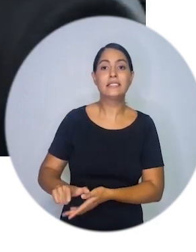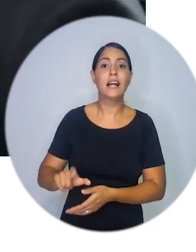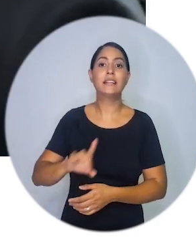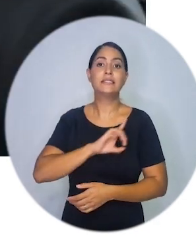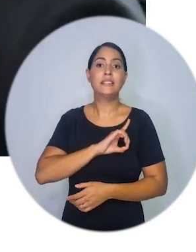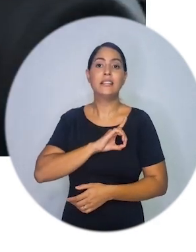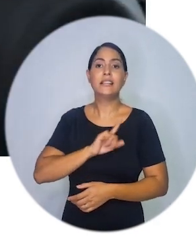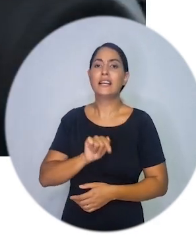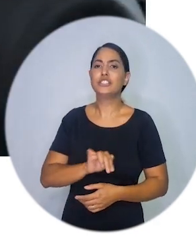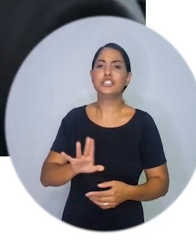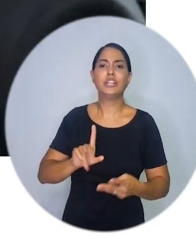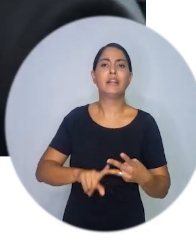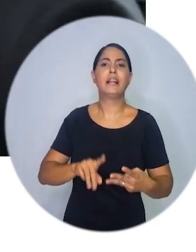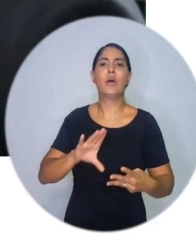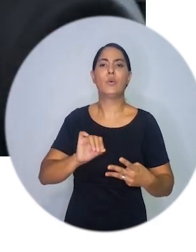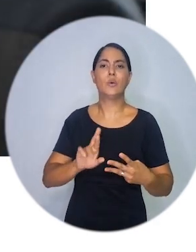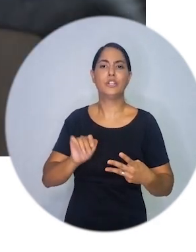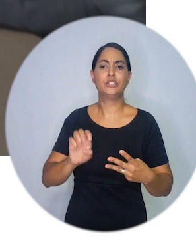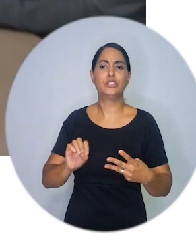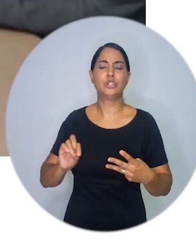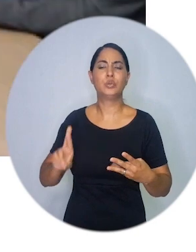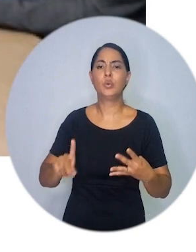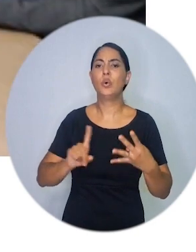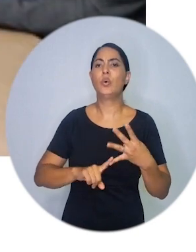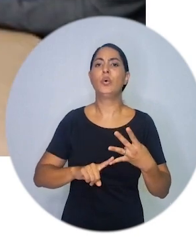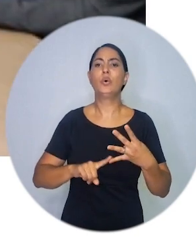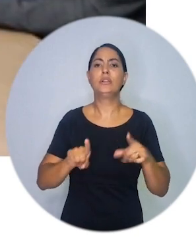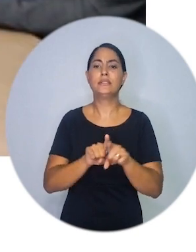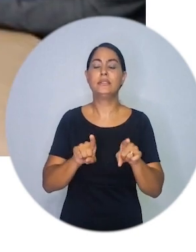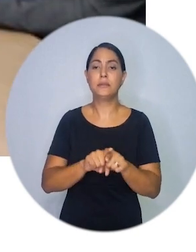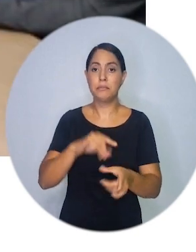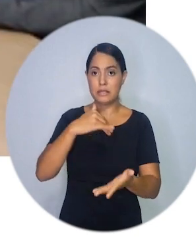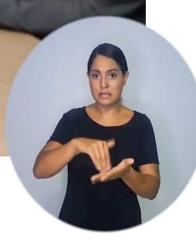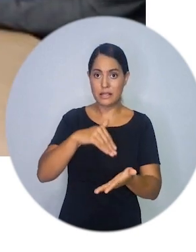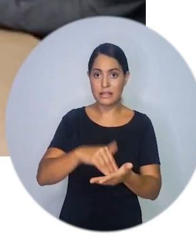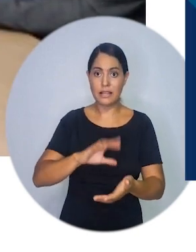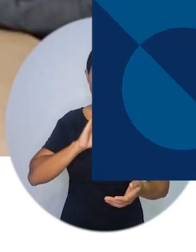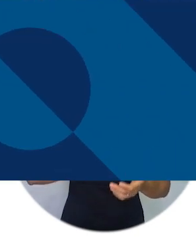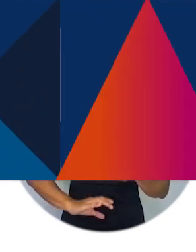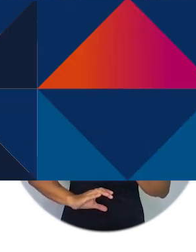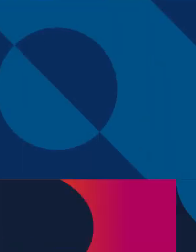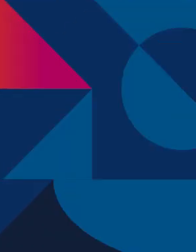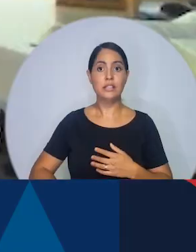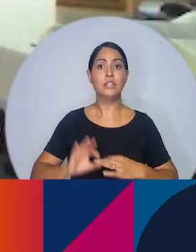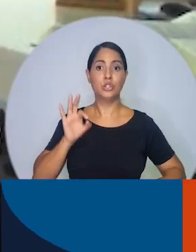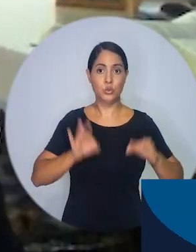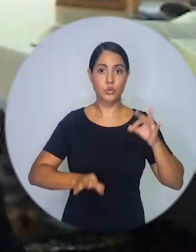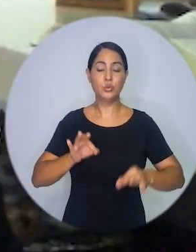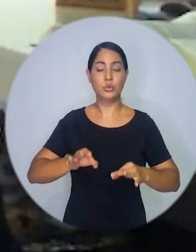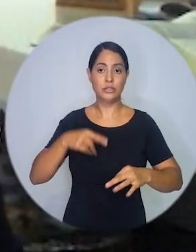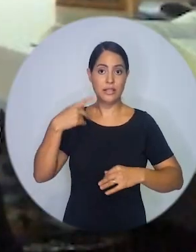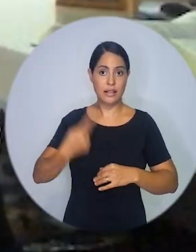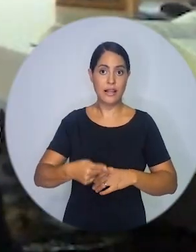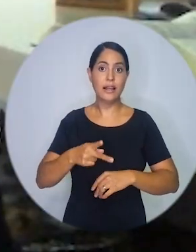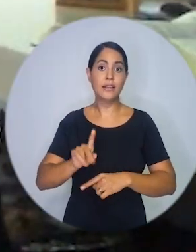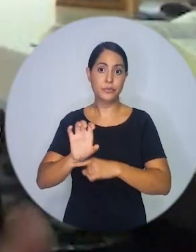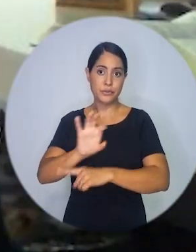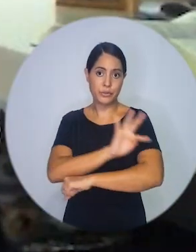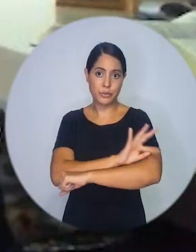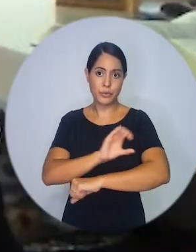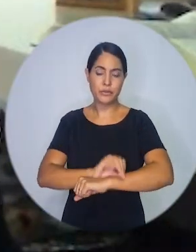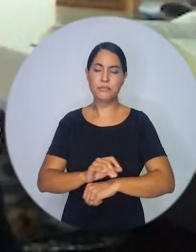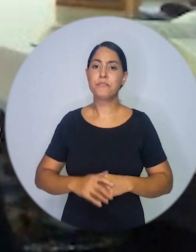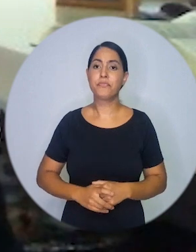executivo, delegado-geral, corregedor, e também a Secretaria de Cidadania e Justiça no nosso Estado, tratando